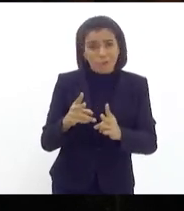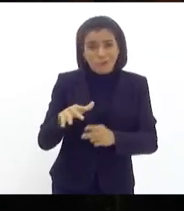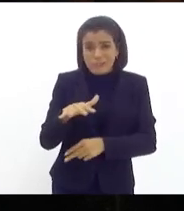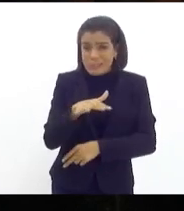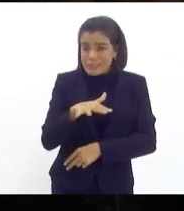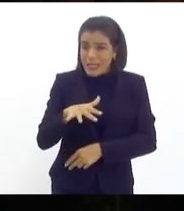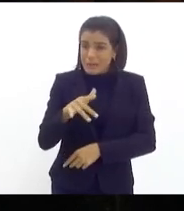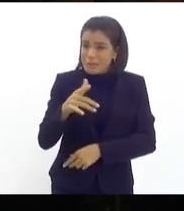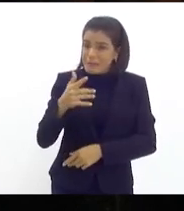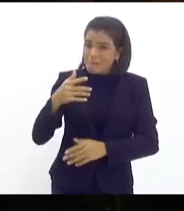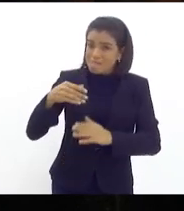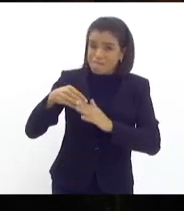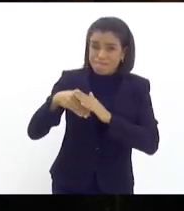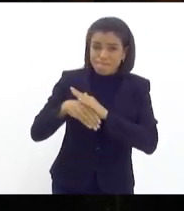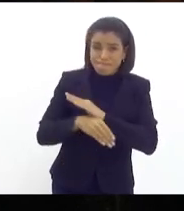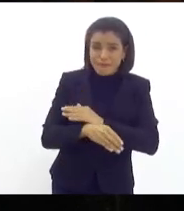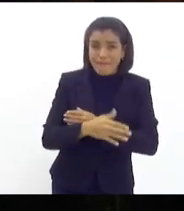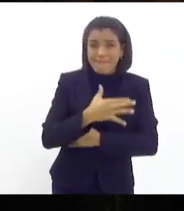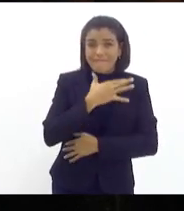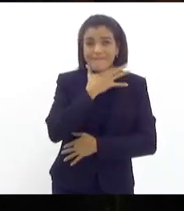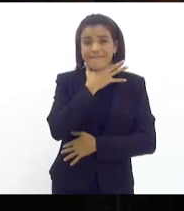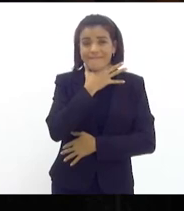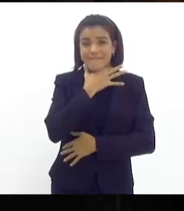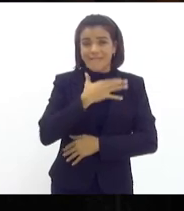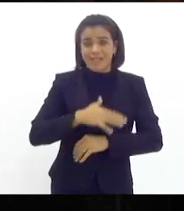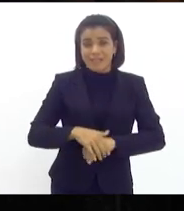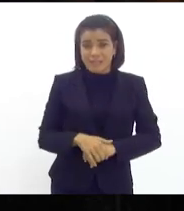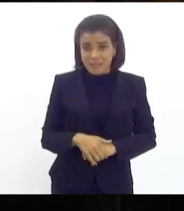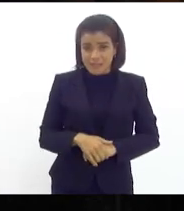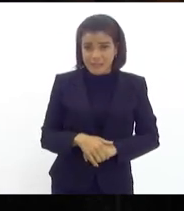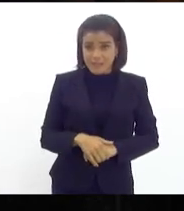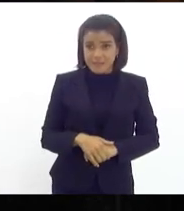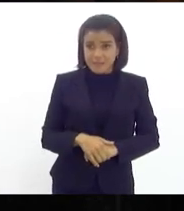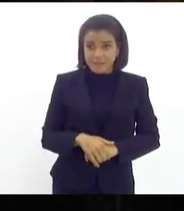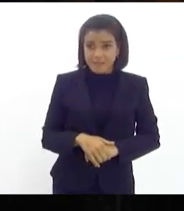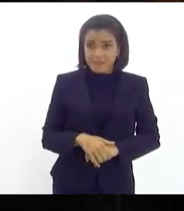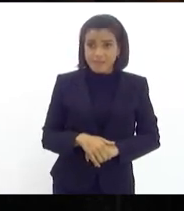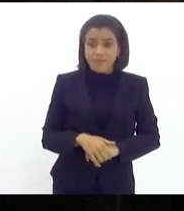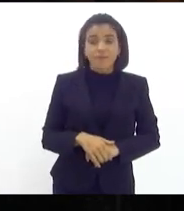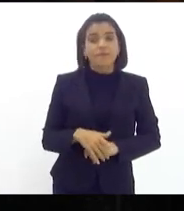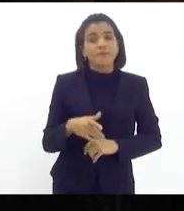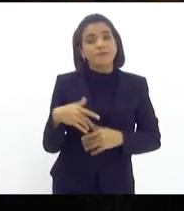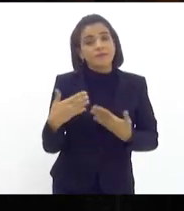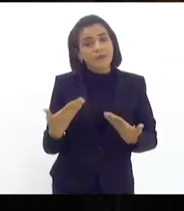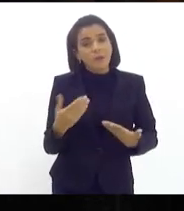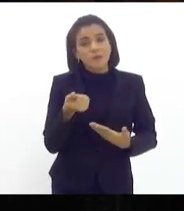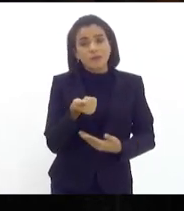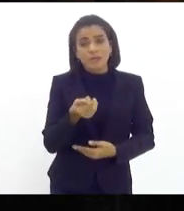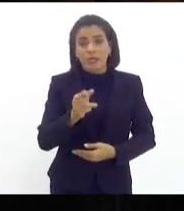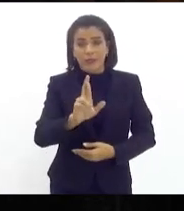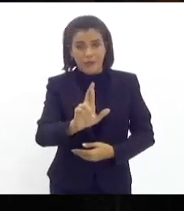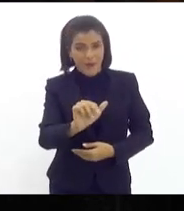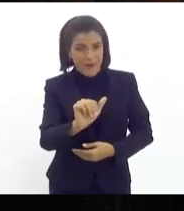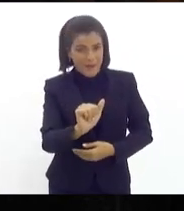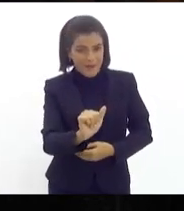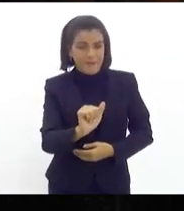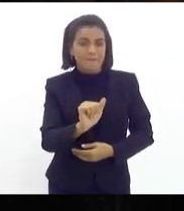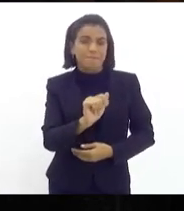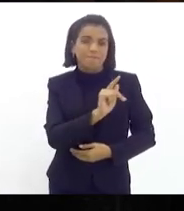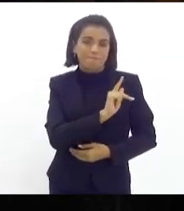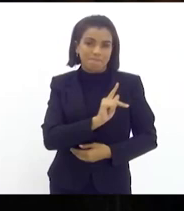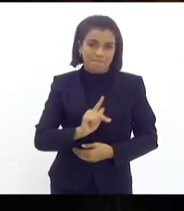falência E aí senhor presidente senhora presidente Eu verifiquei